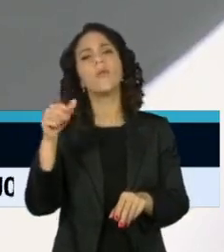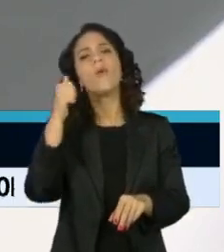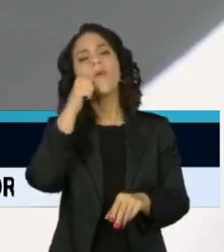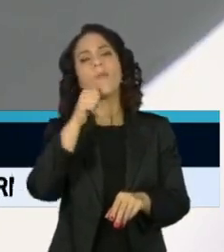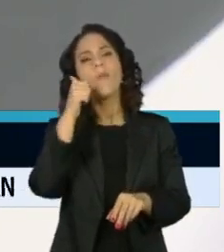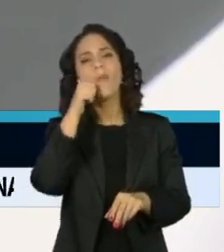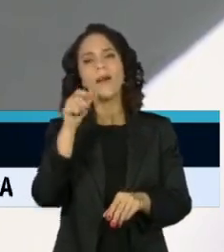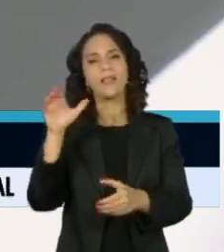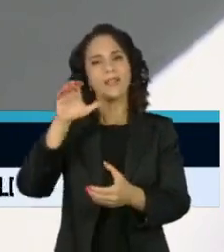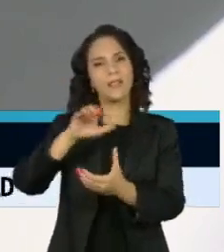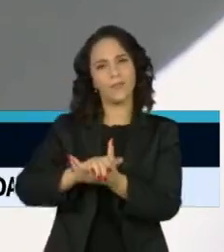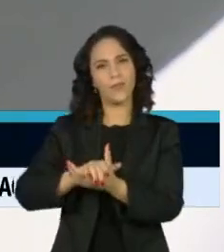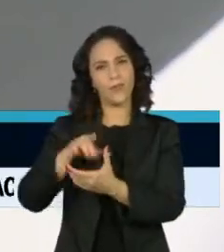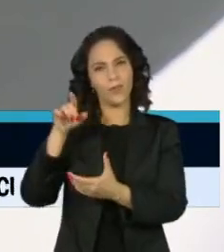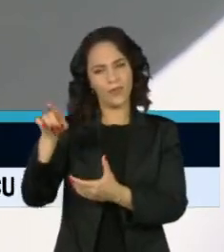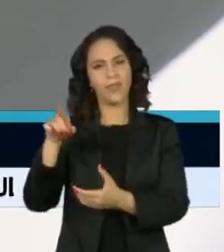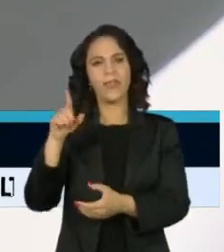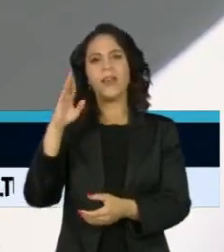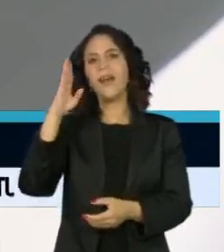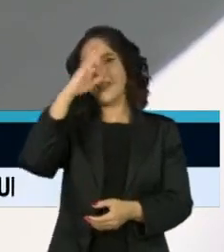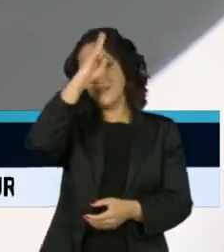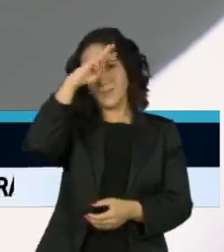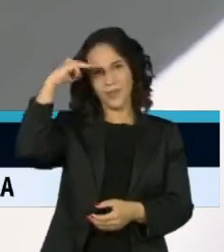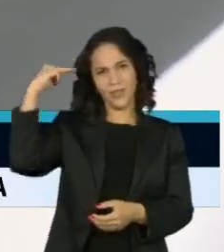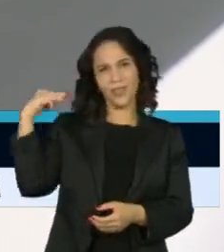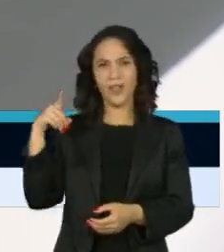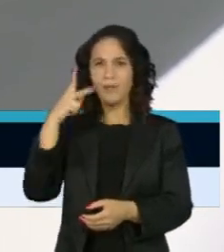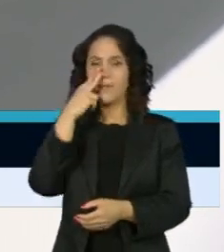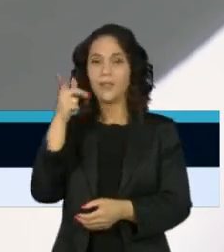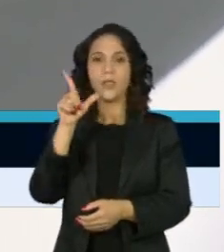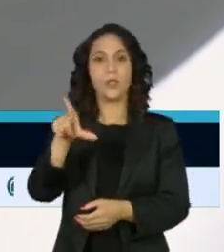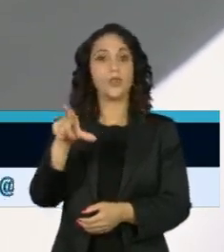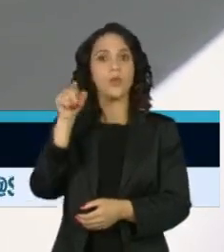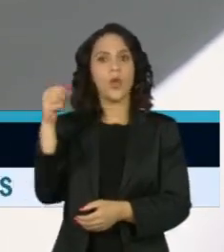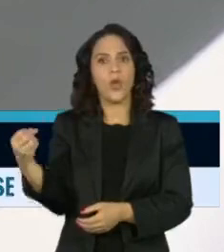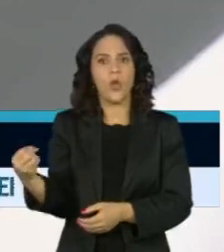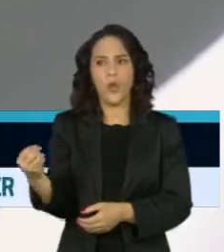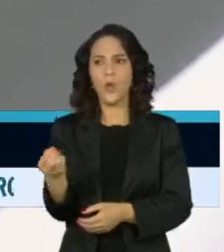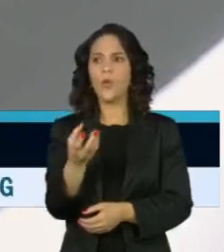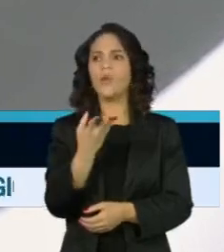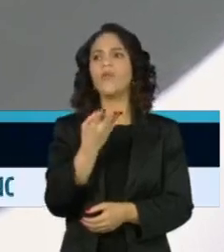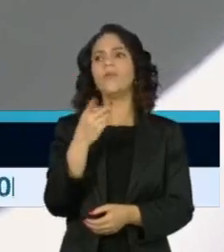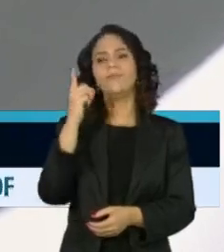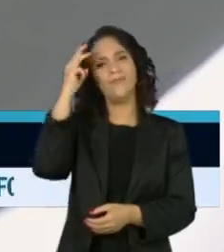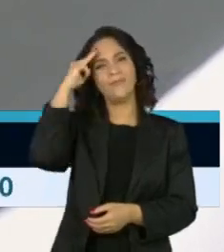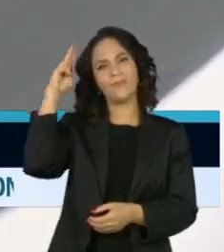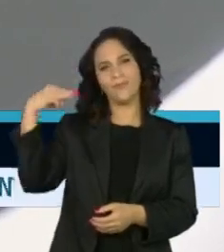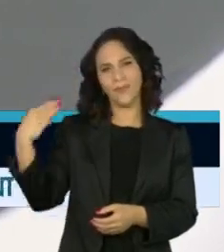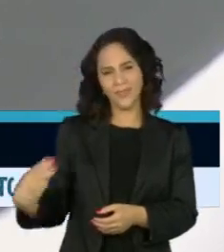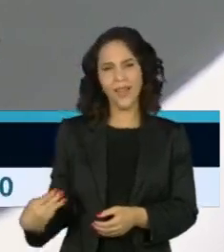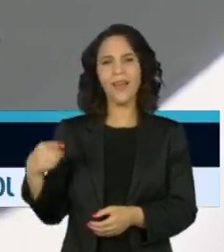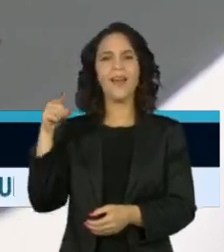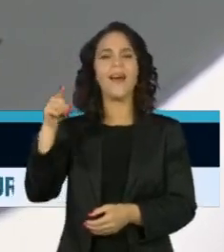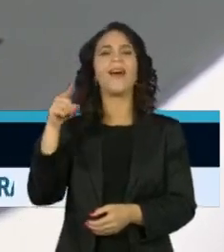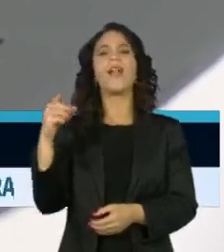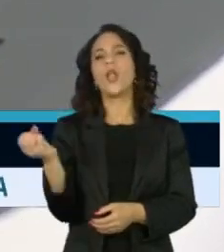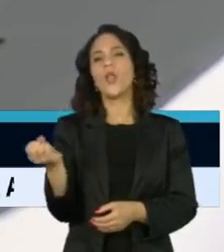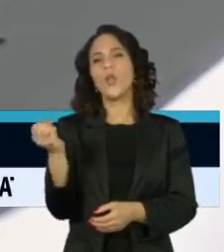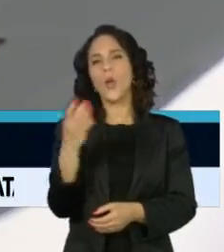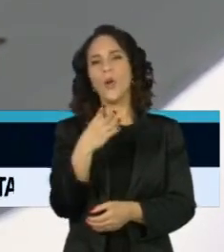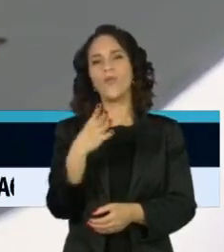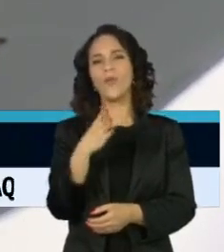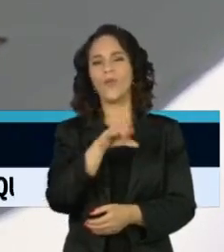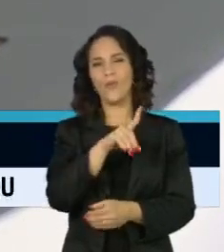Supremo tá ficando bem claro isso agora mas eu queria ver uma coisa que foi dito por alguma das comentaristas